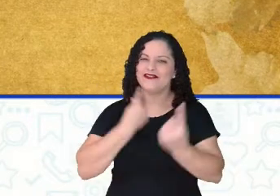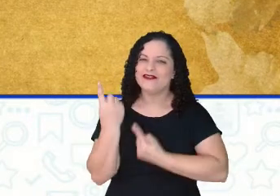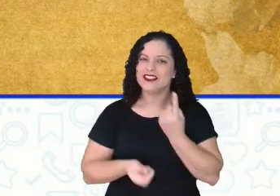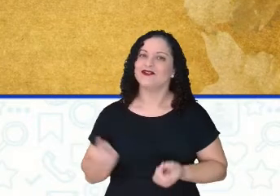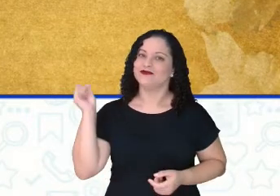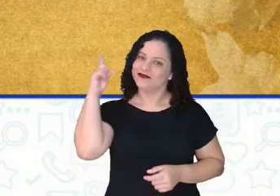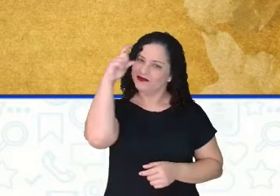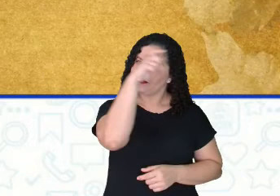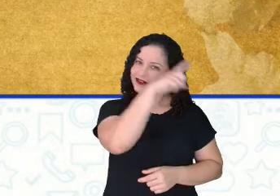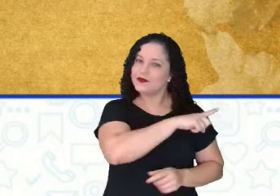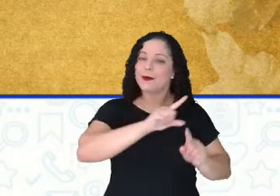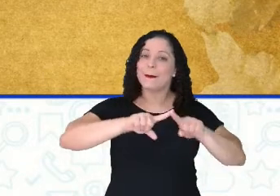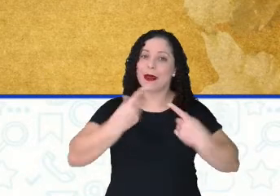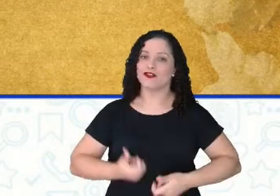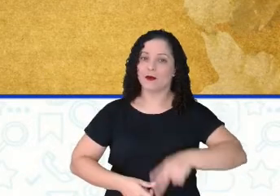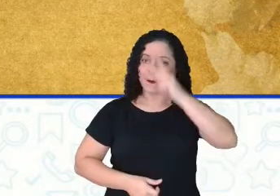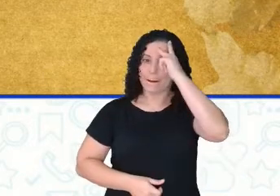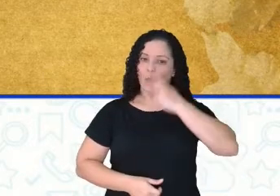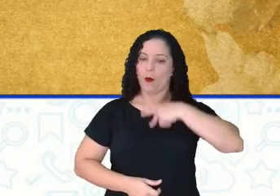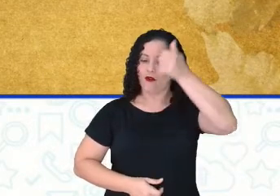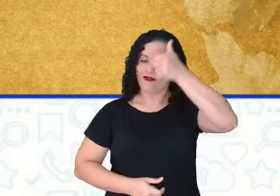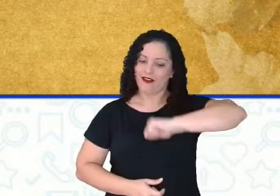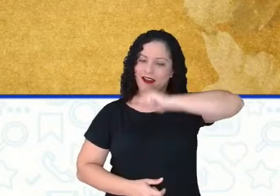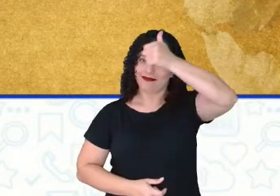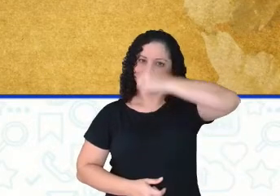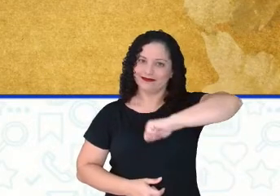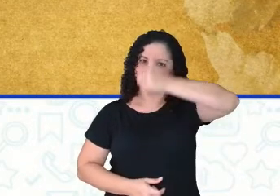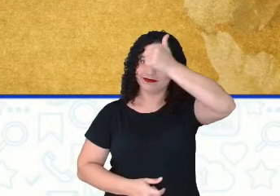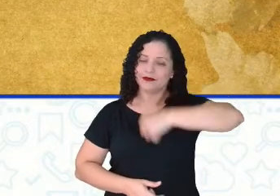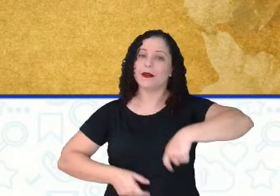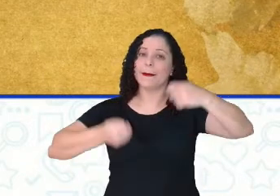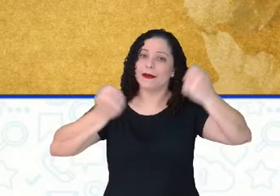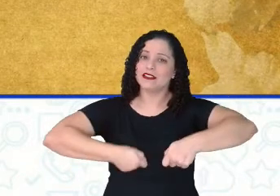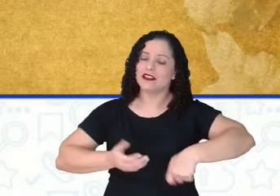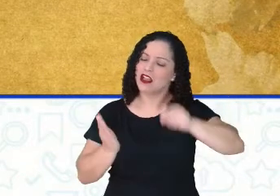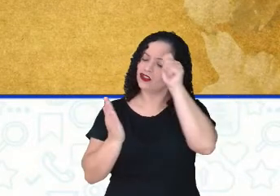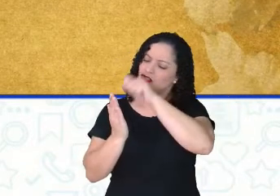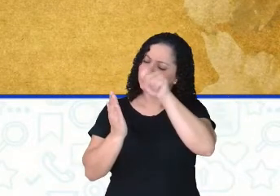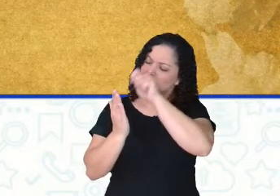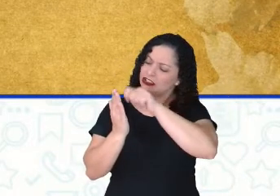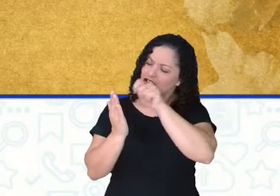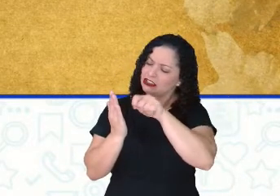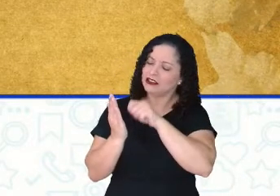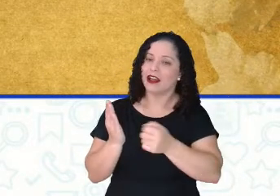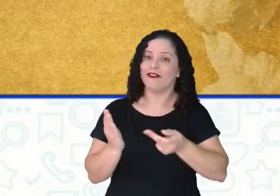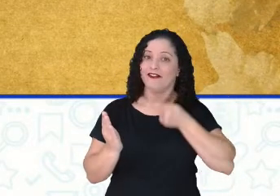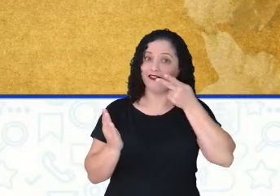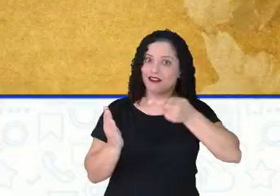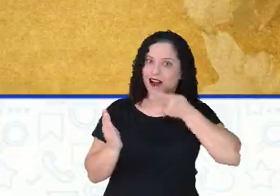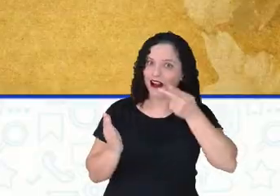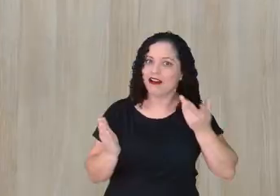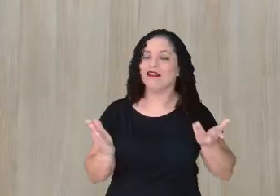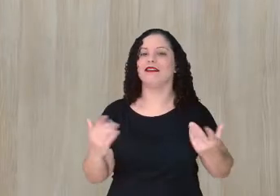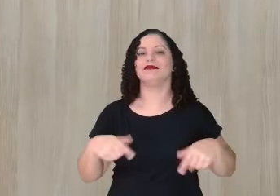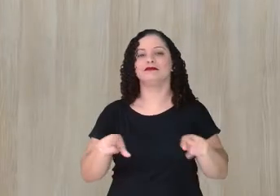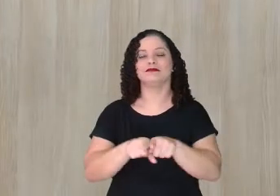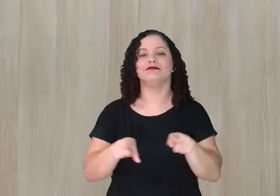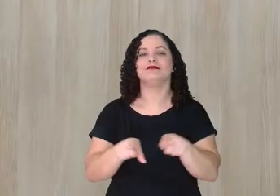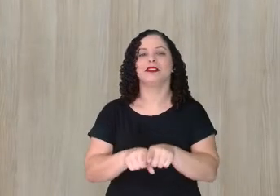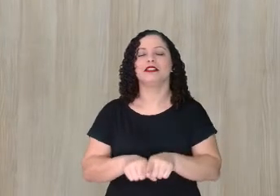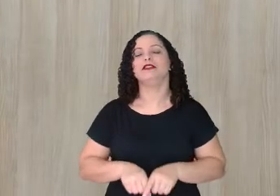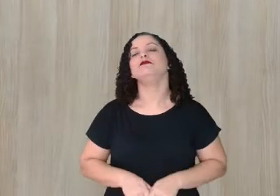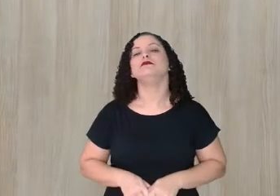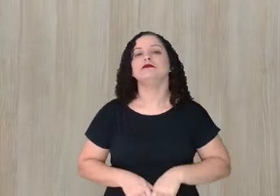Mas precisamos nos avaliar diariamente, a nossa escrita, não é? A nossa fala. E aí,